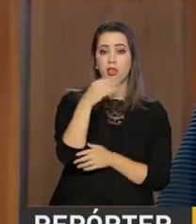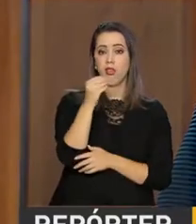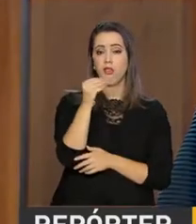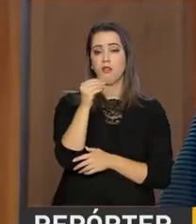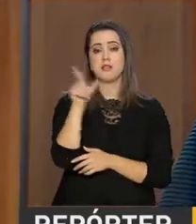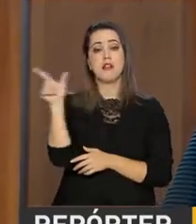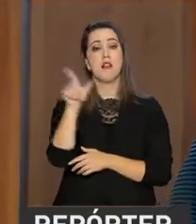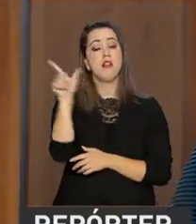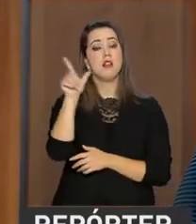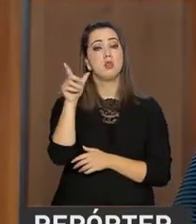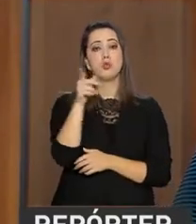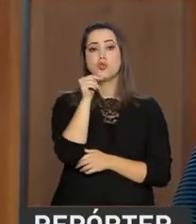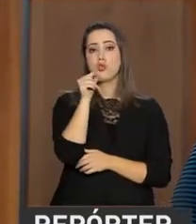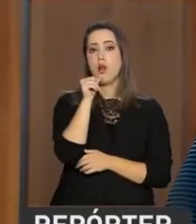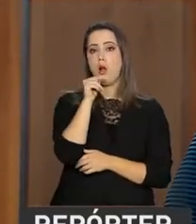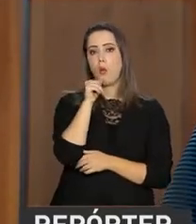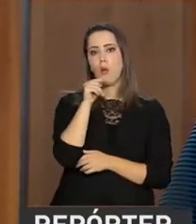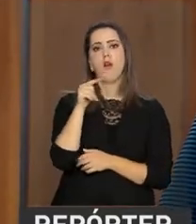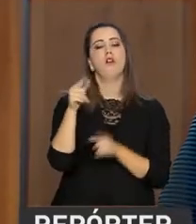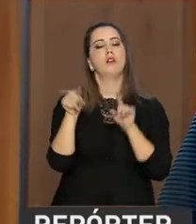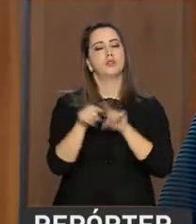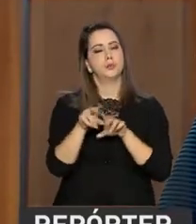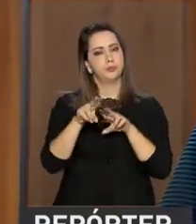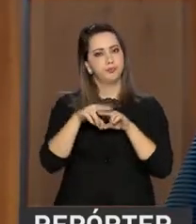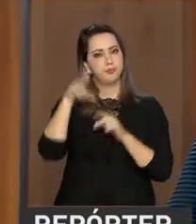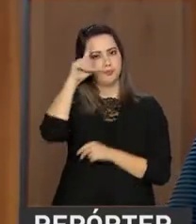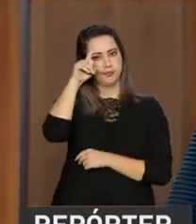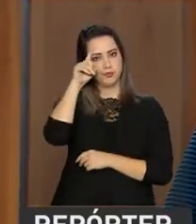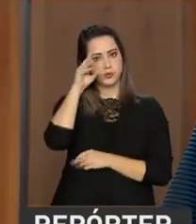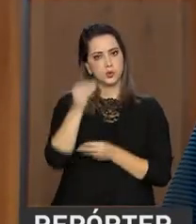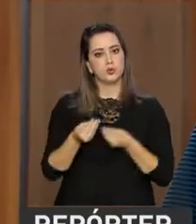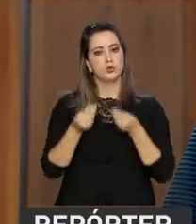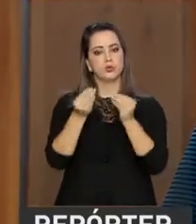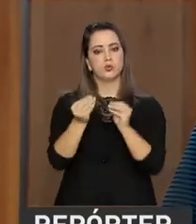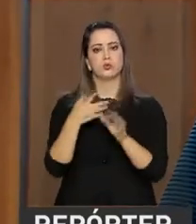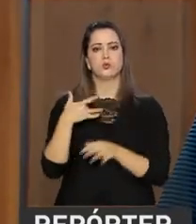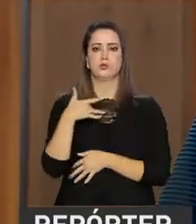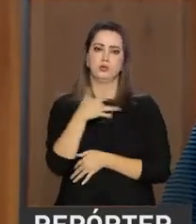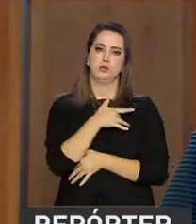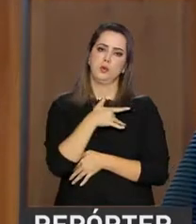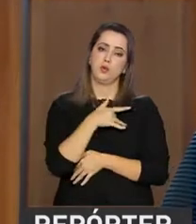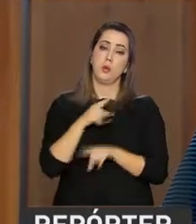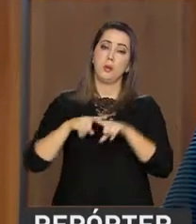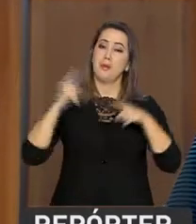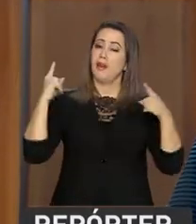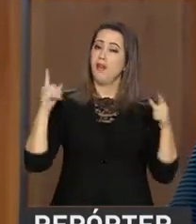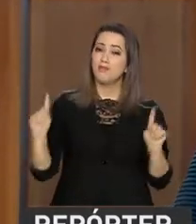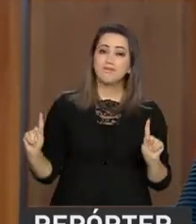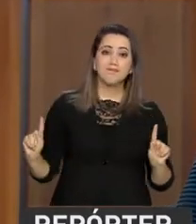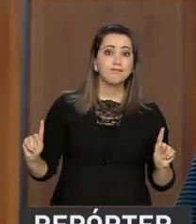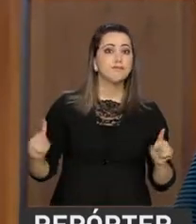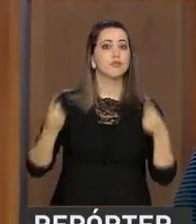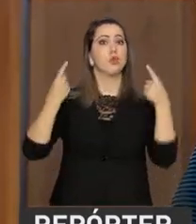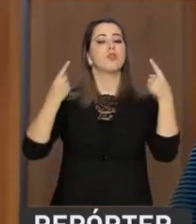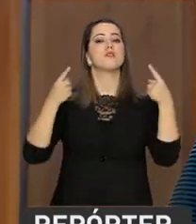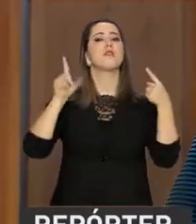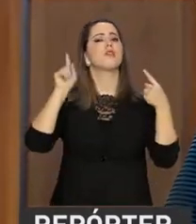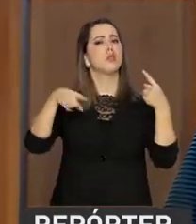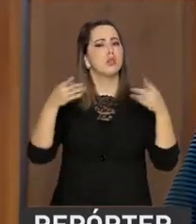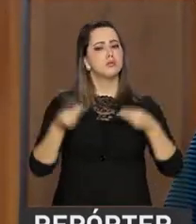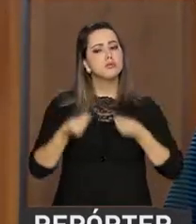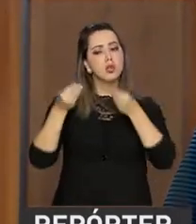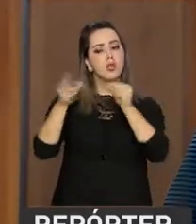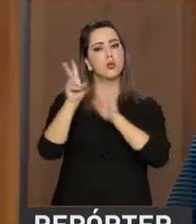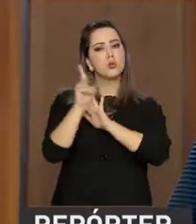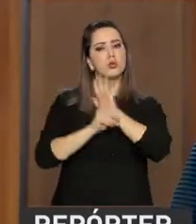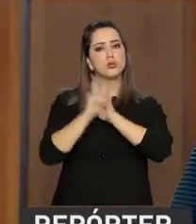água por pessoa para garantir suas necessidades básicas e promover a saúde mas o grande desafio agora é garantir esse